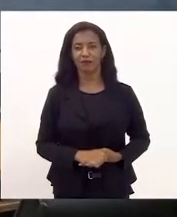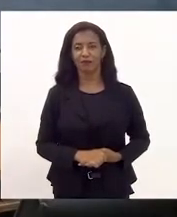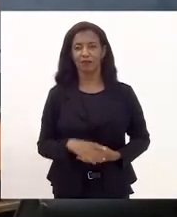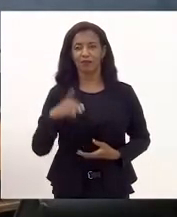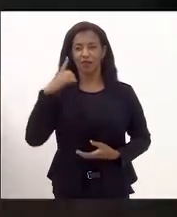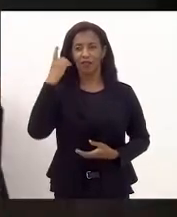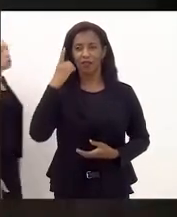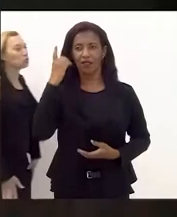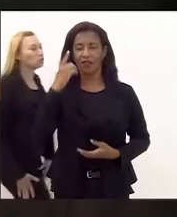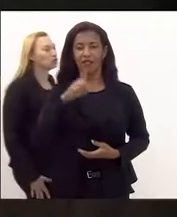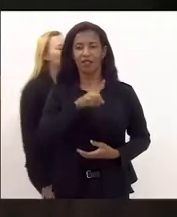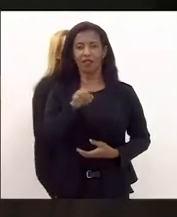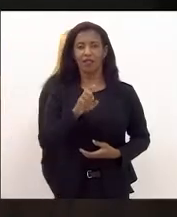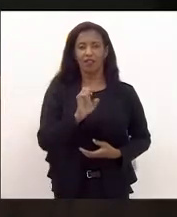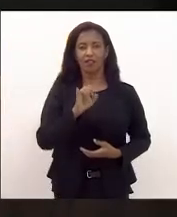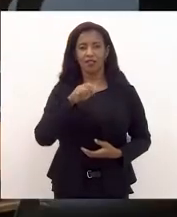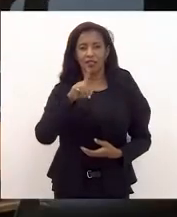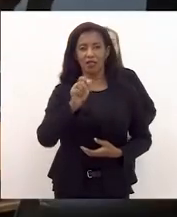Deputado Zeidan.